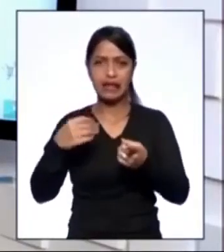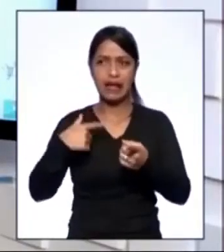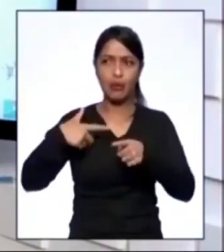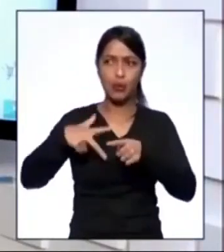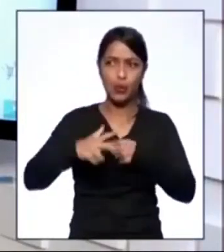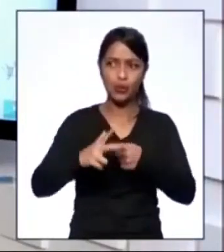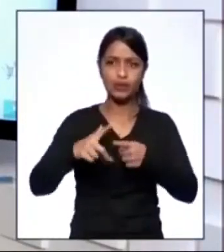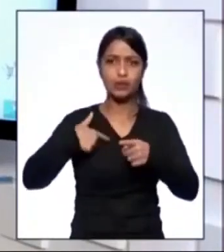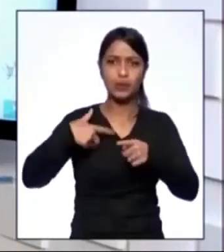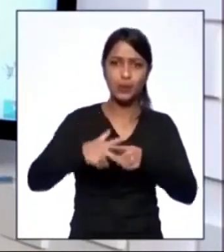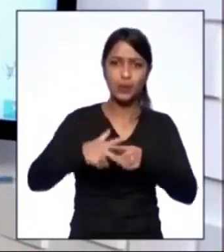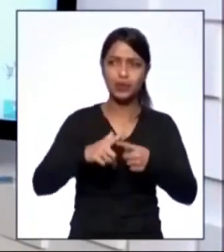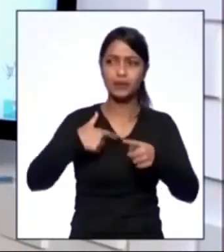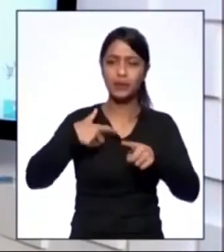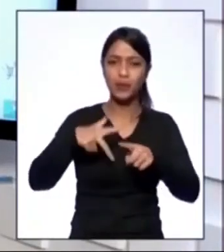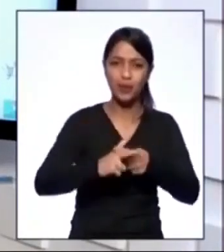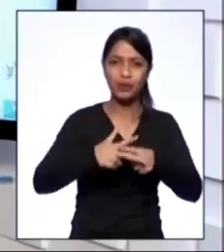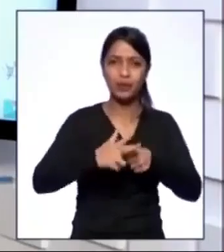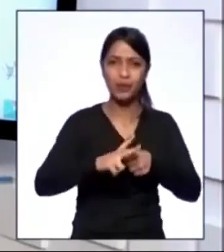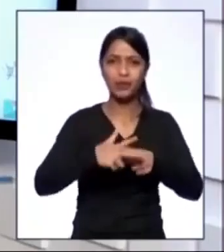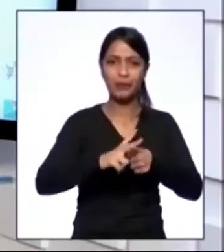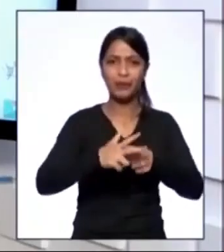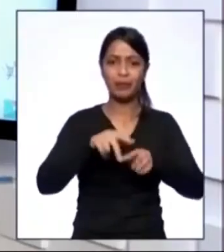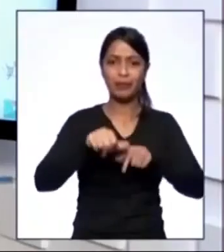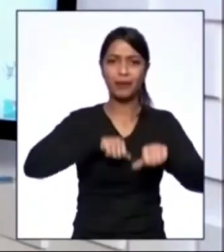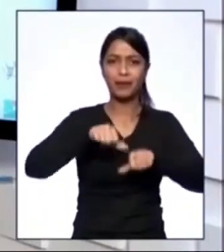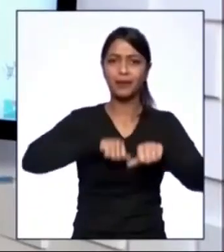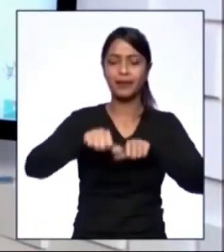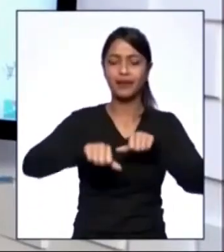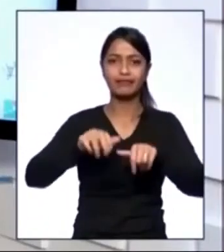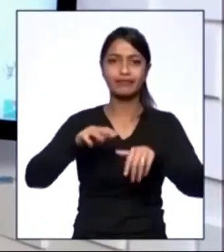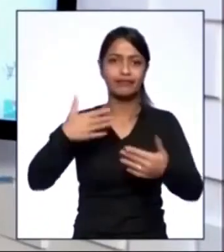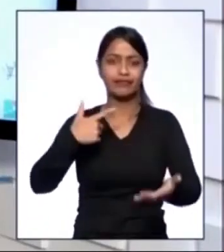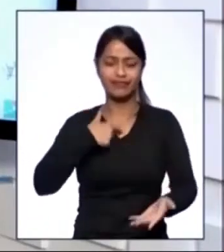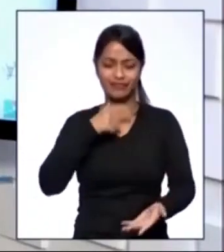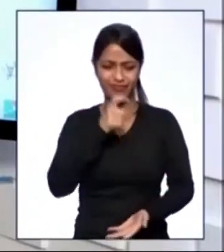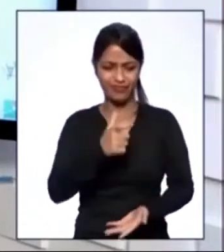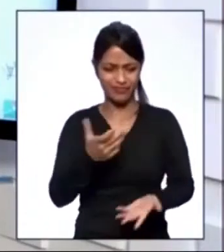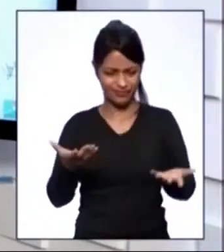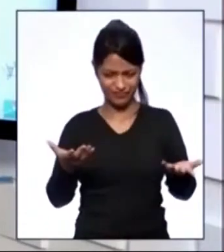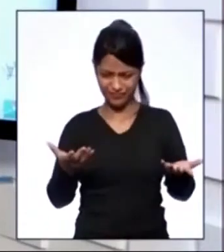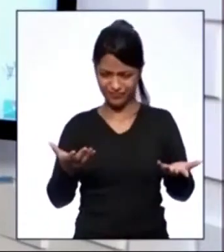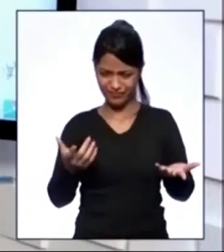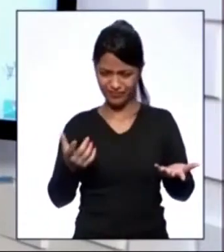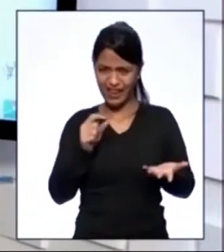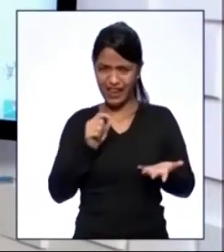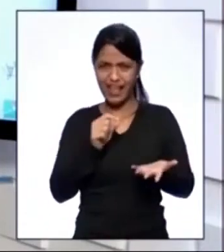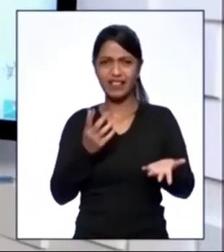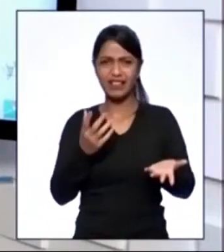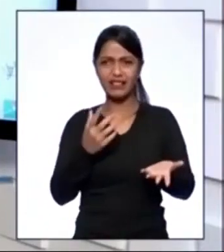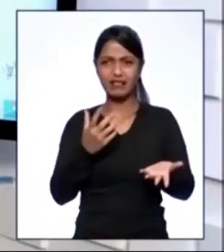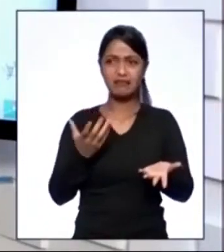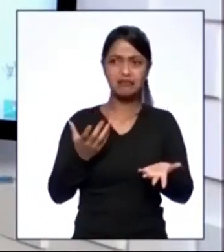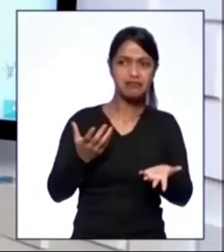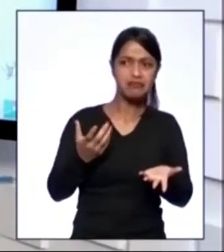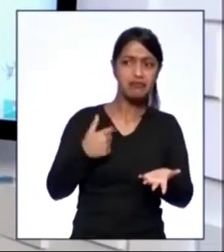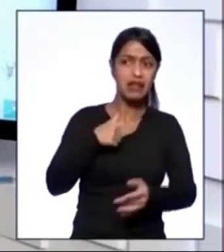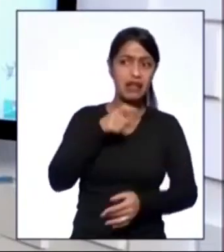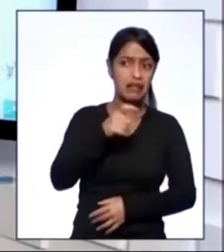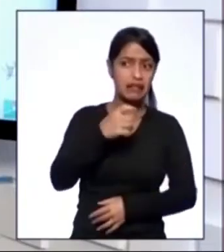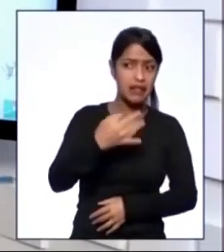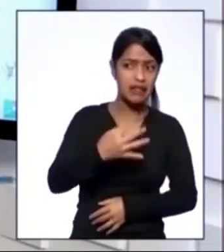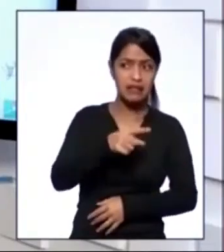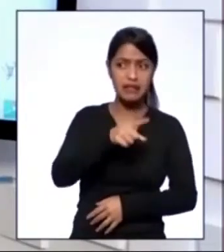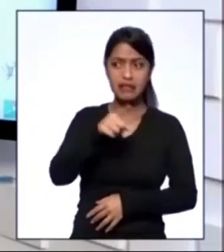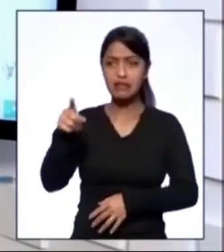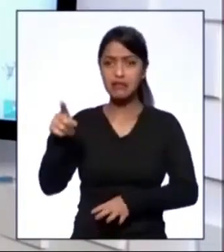vai mudando, vai fazendo mudanças, até que uma hora você fala, acho que é isso, ninguém mais entortou o nariz. E aí essa pessoa